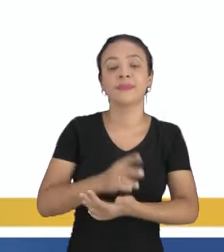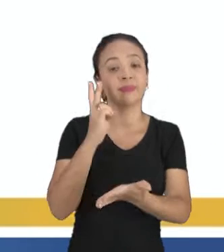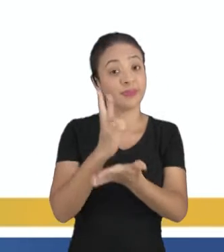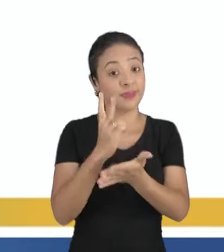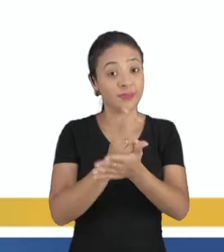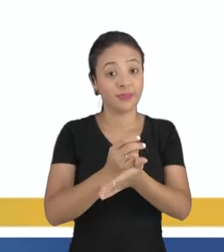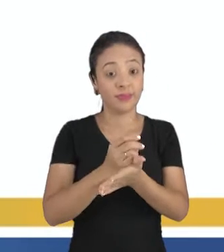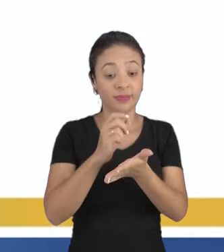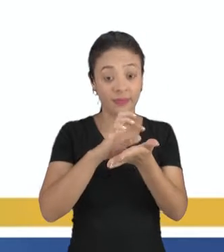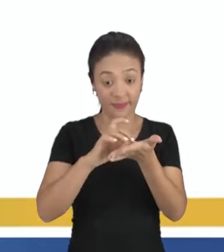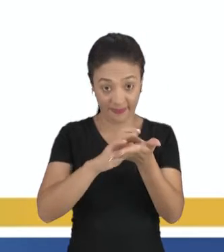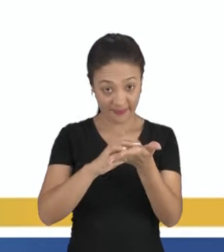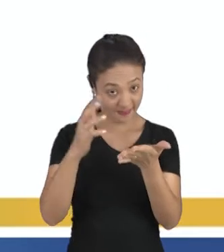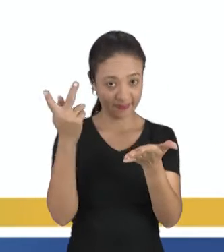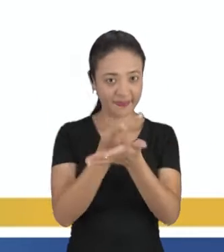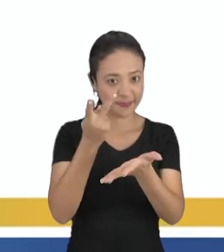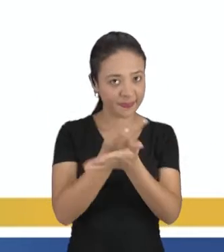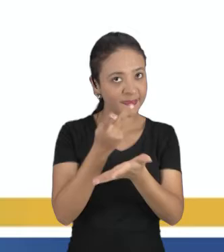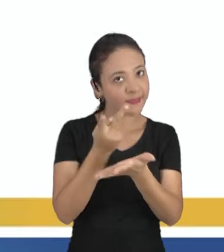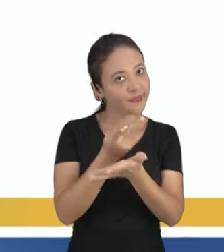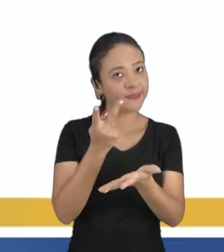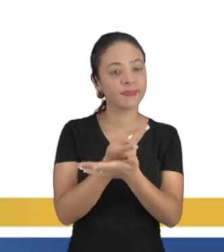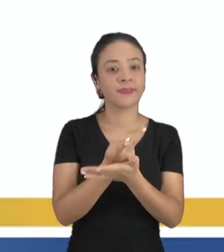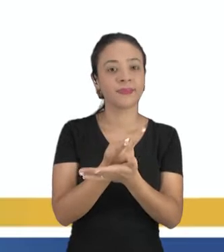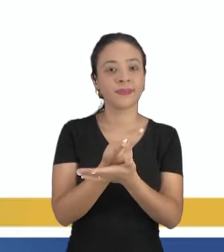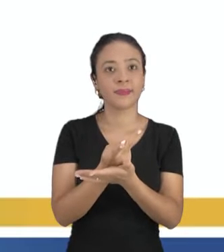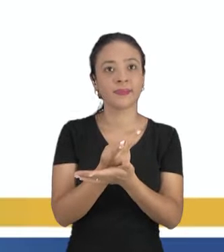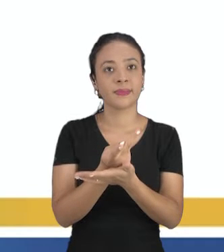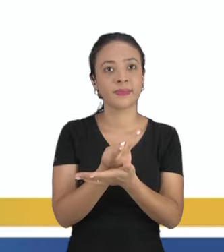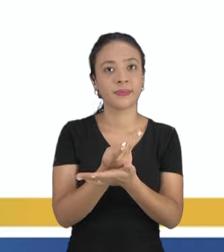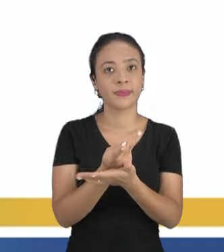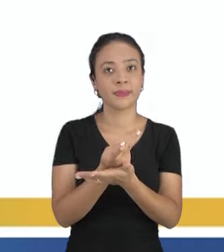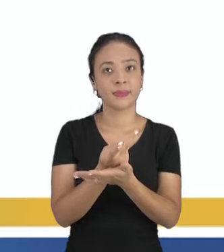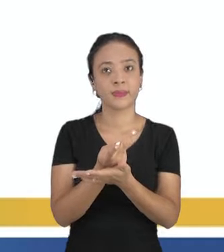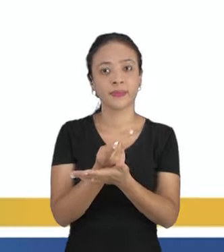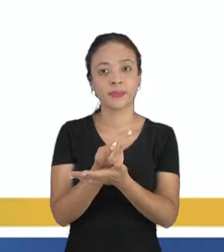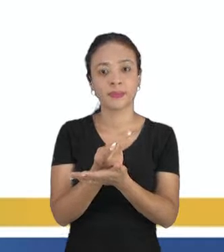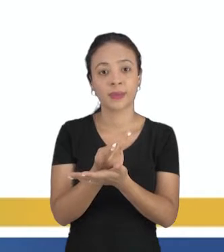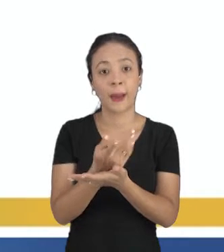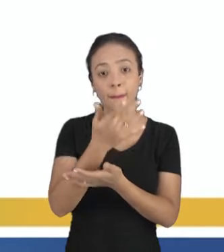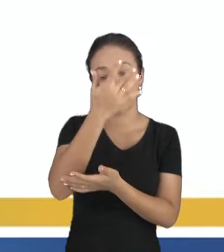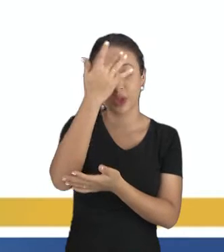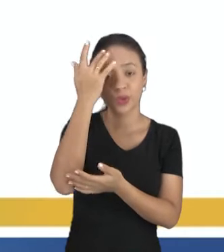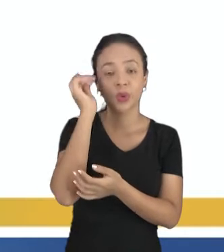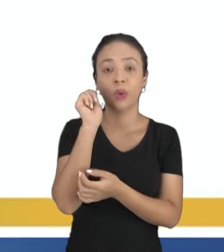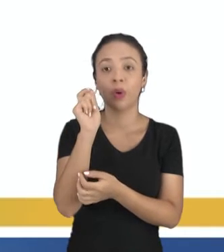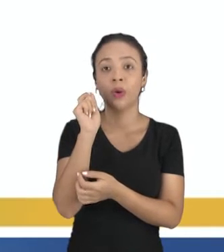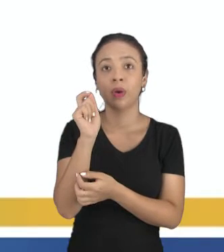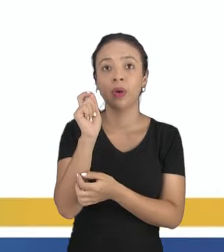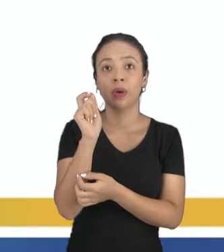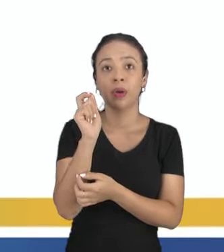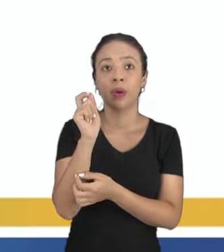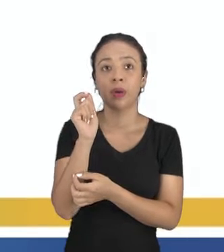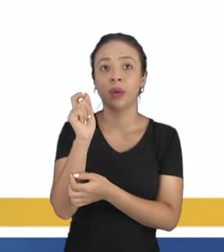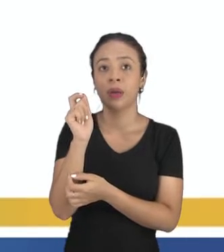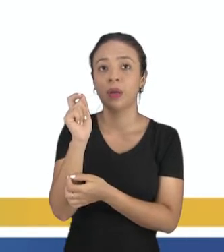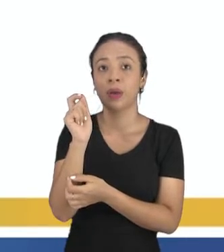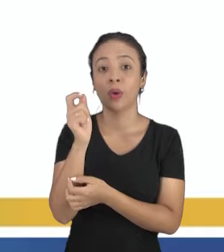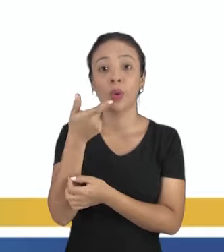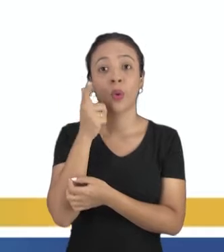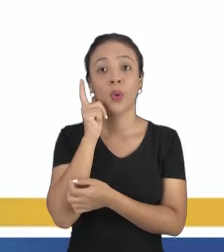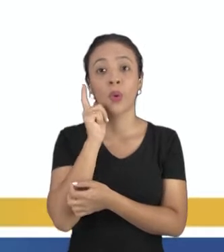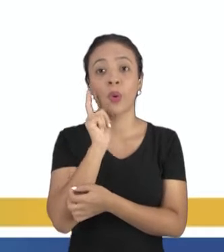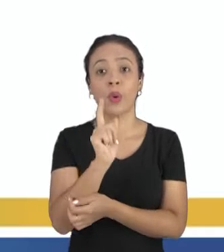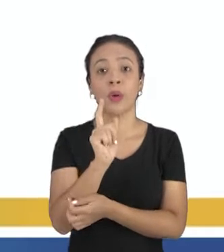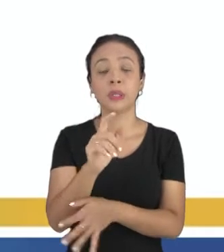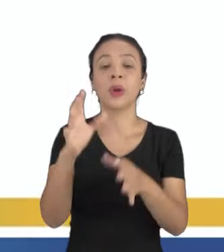digitação errada, tá? Uma pessoa conseguiu ativar o rádio somente